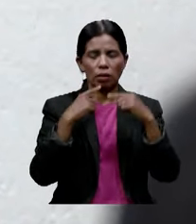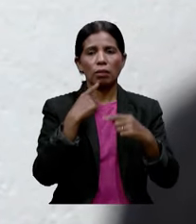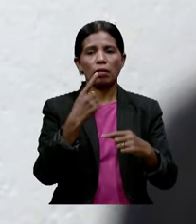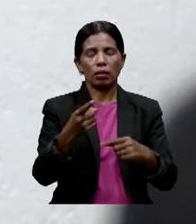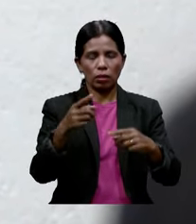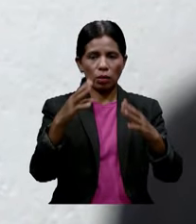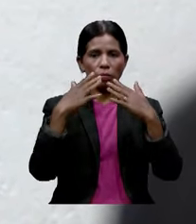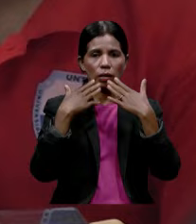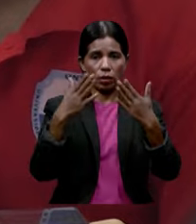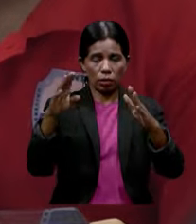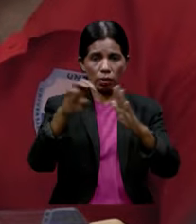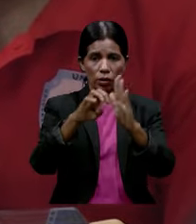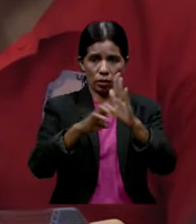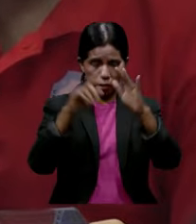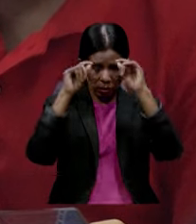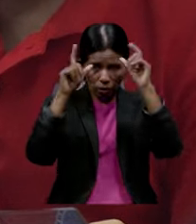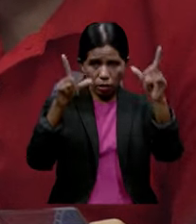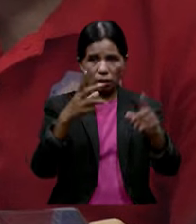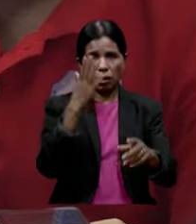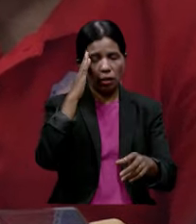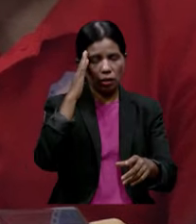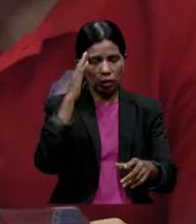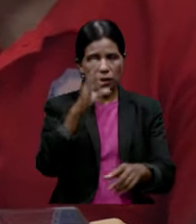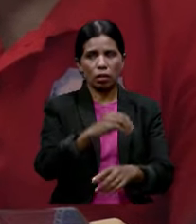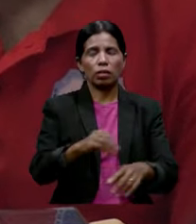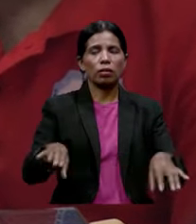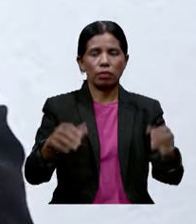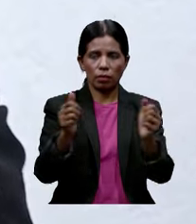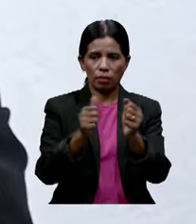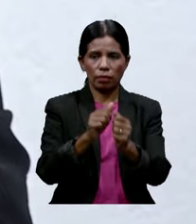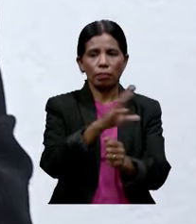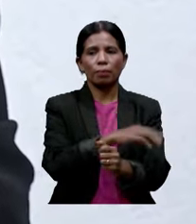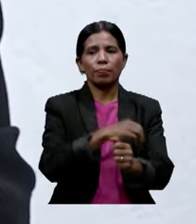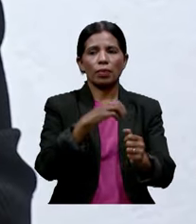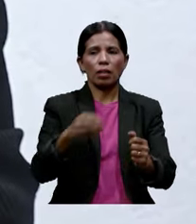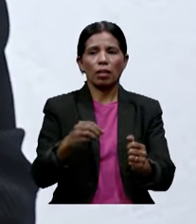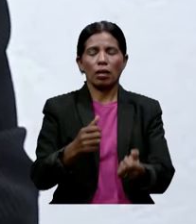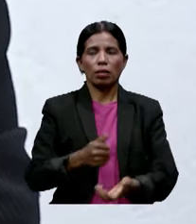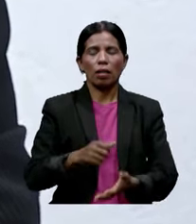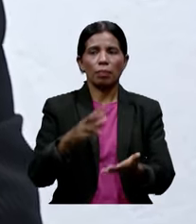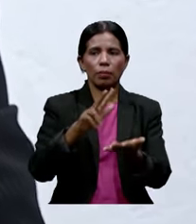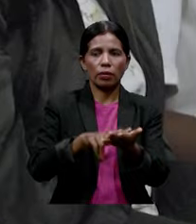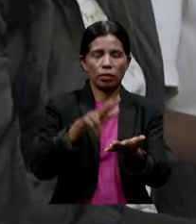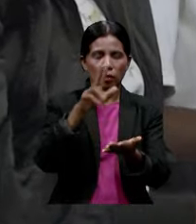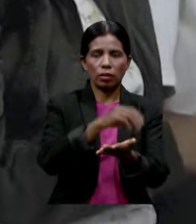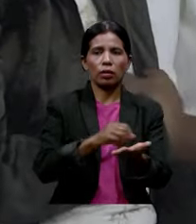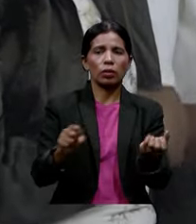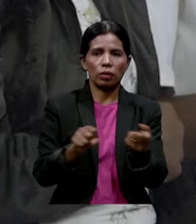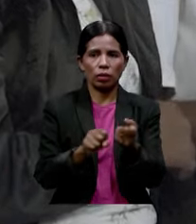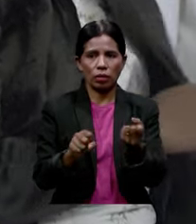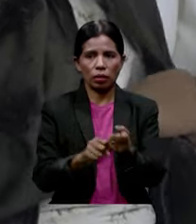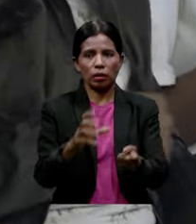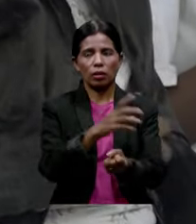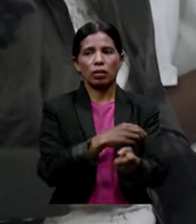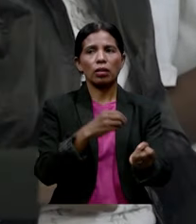Estadu Timor-Leste tamba durante ne reconhece na luta Sahara Ocidental nien a to aprova na atribuição